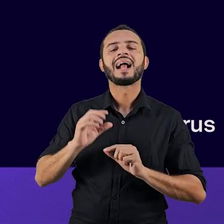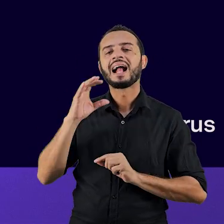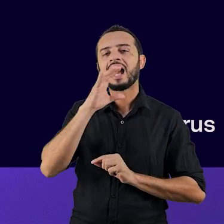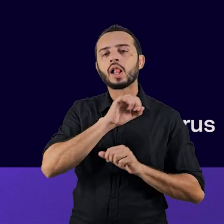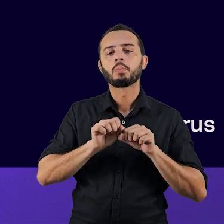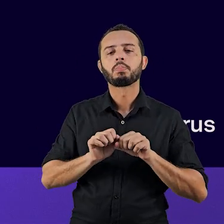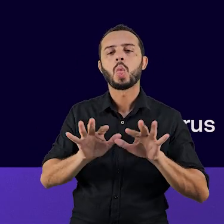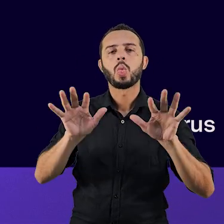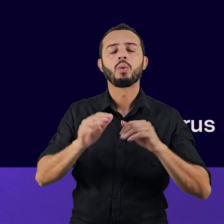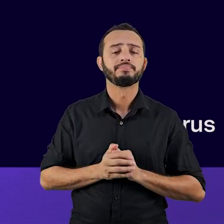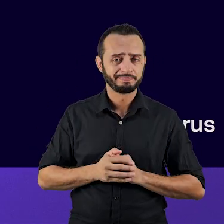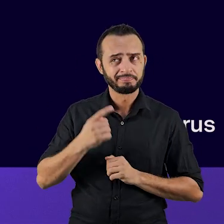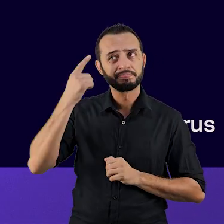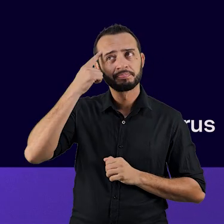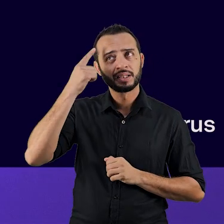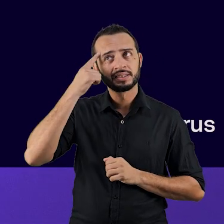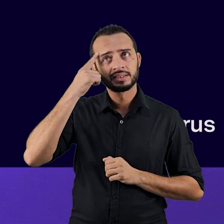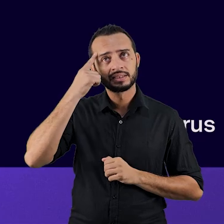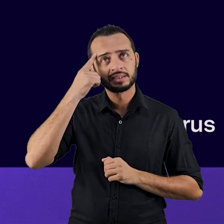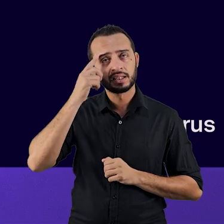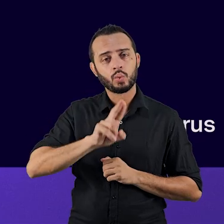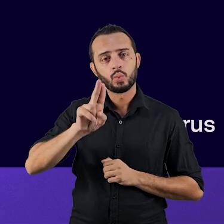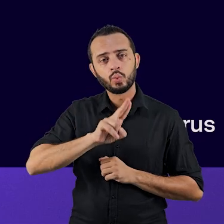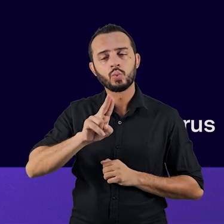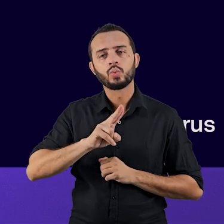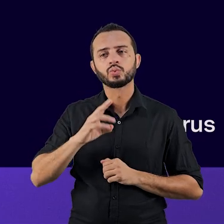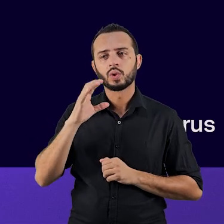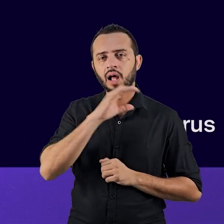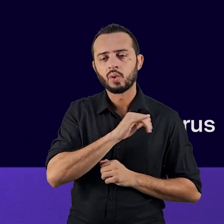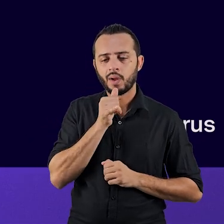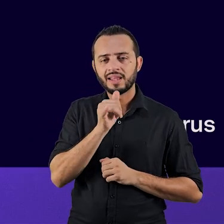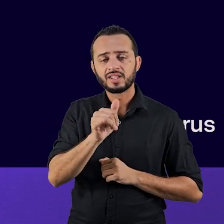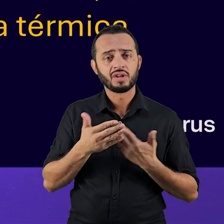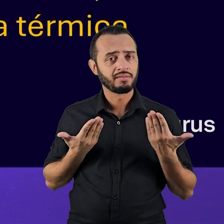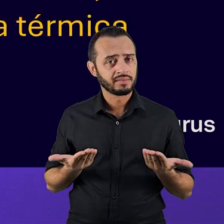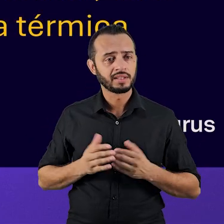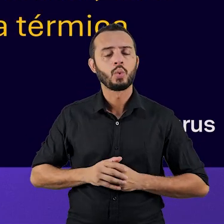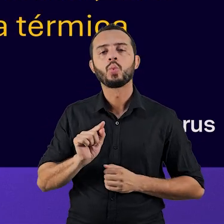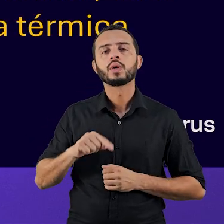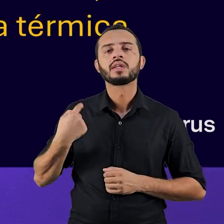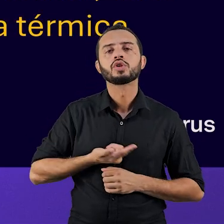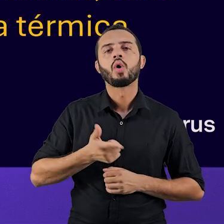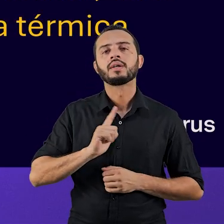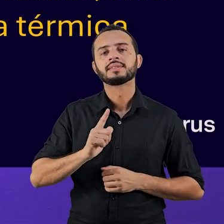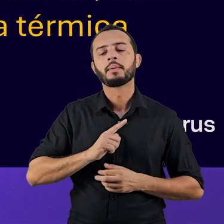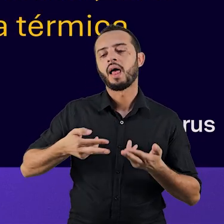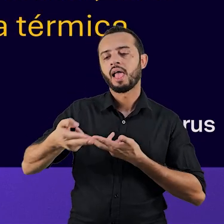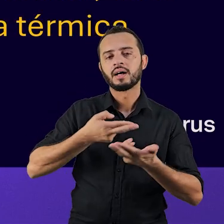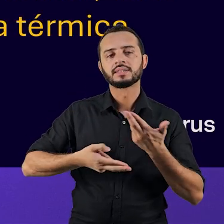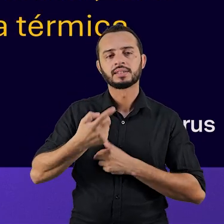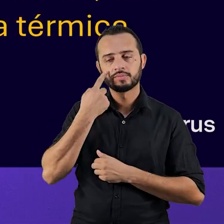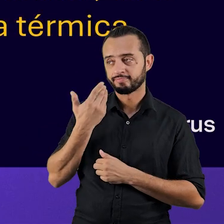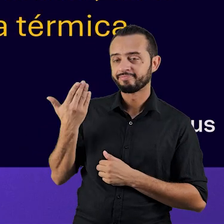tá? Pensar consome calor, consome energia. Então, o que nós temos? A relação